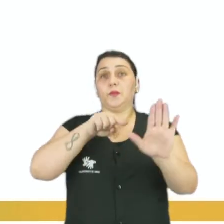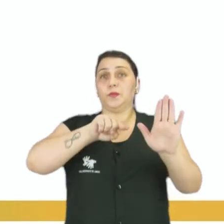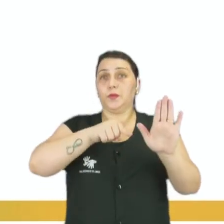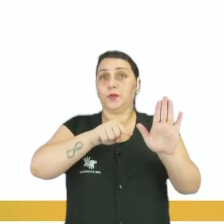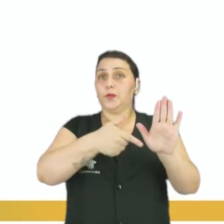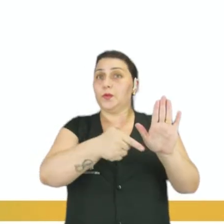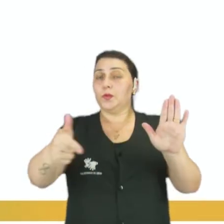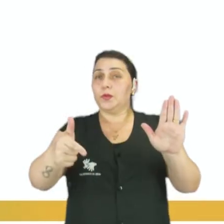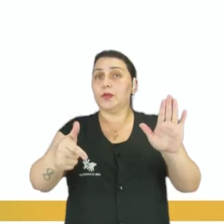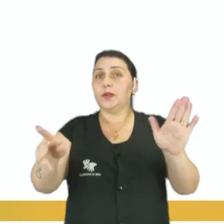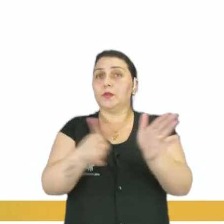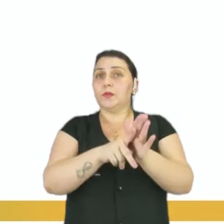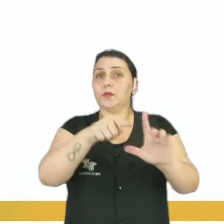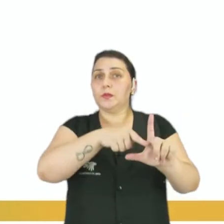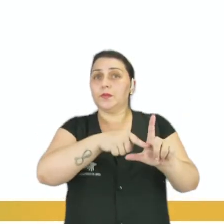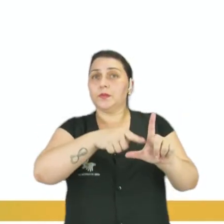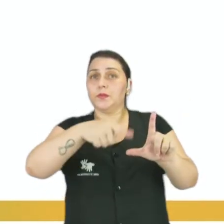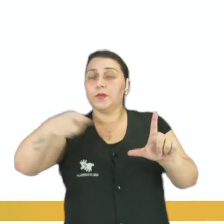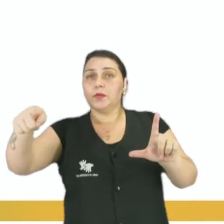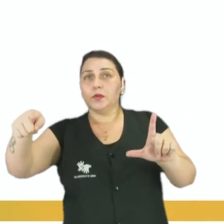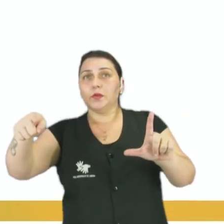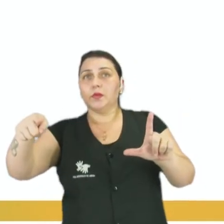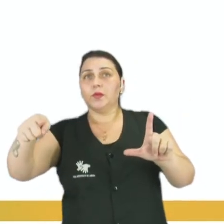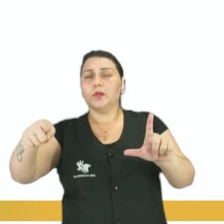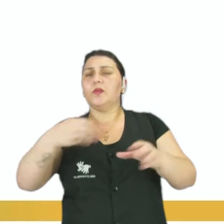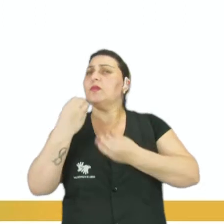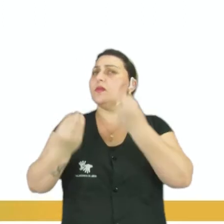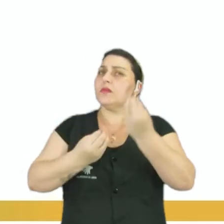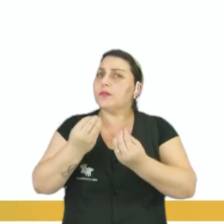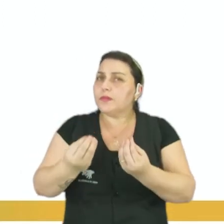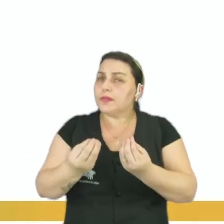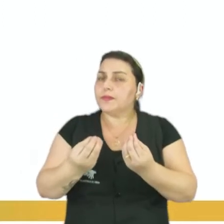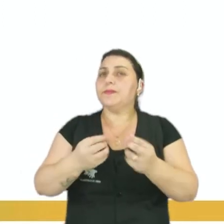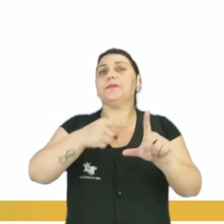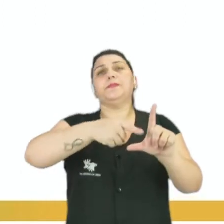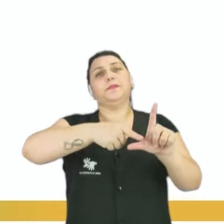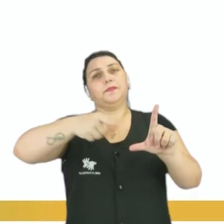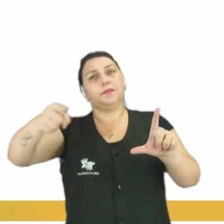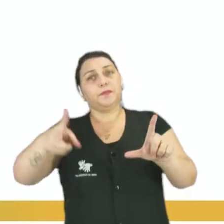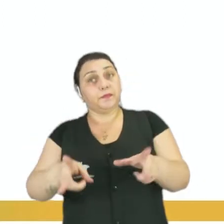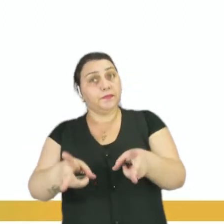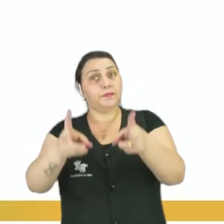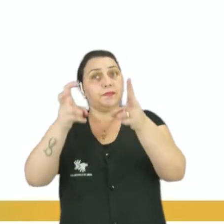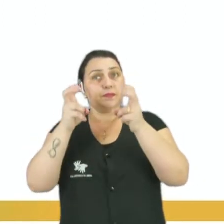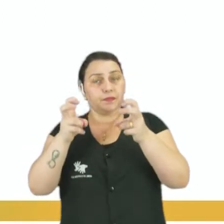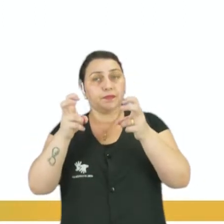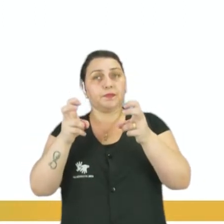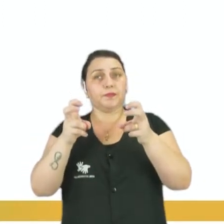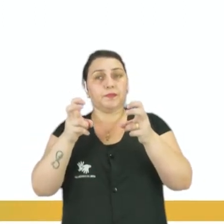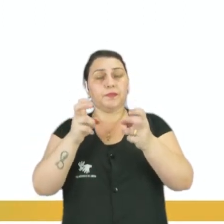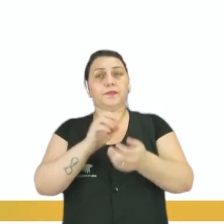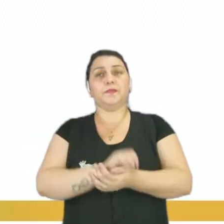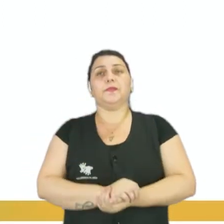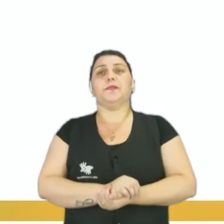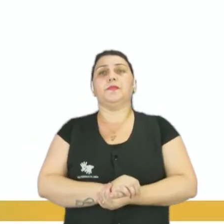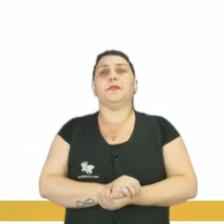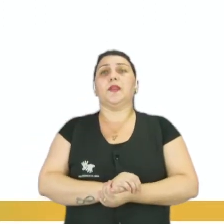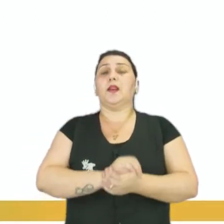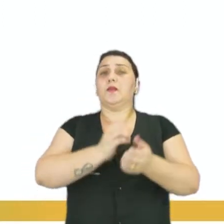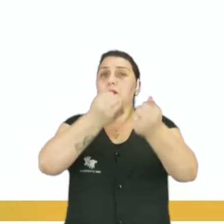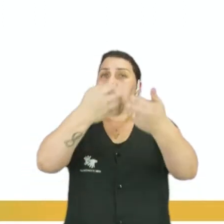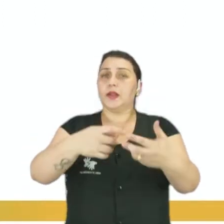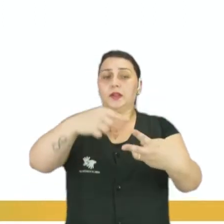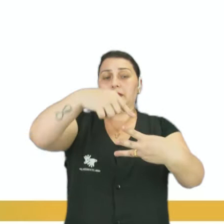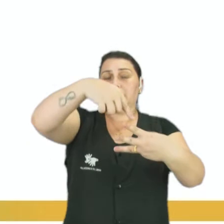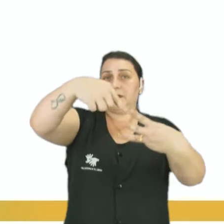ponto que não esteja marcado no gráfico ou seja gente lá no gráfico vocês perceberam que elas ela estava